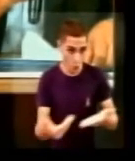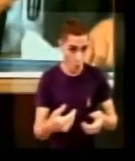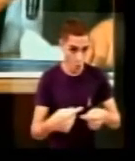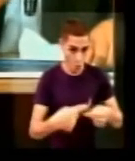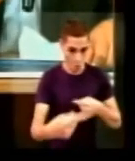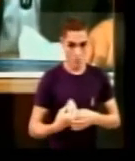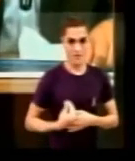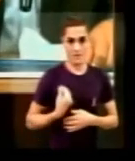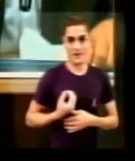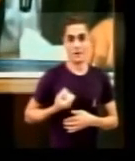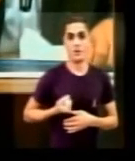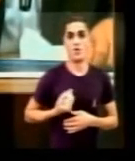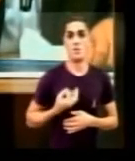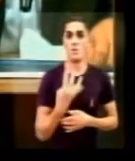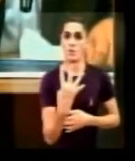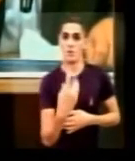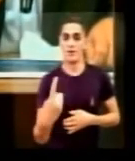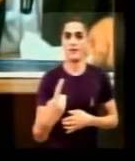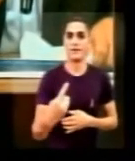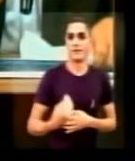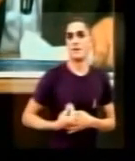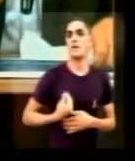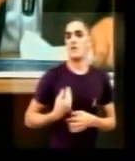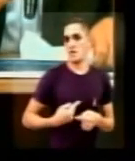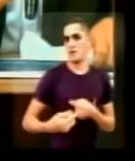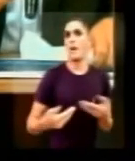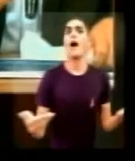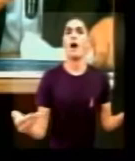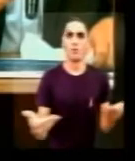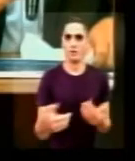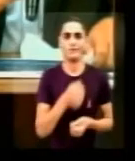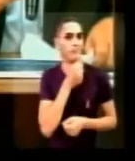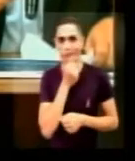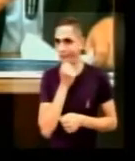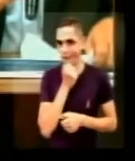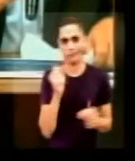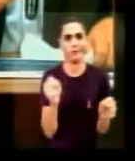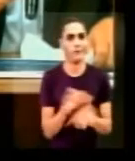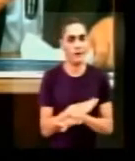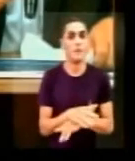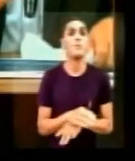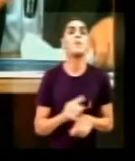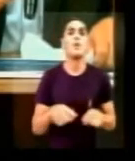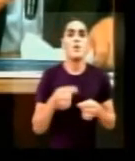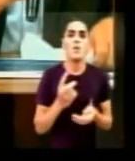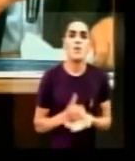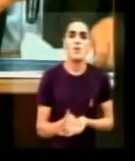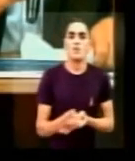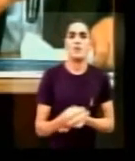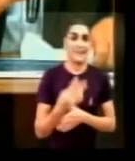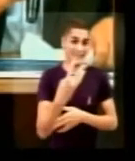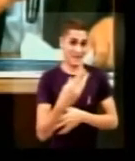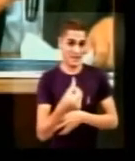essa atual semana, que ainda não se encerrou, nós estamos com